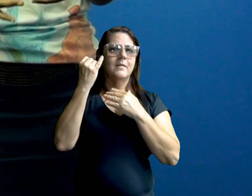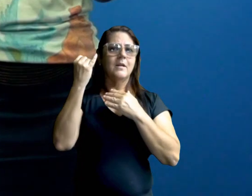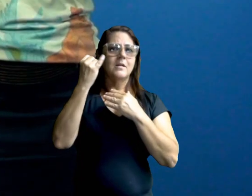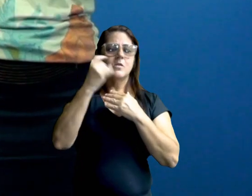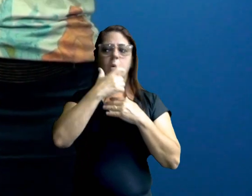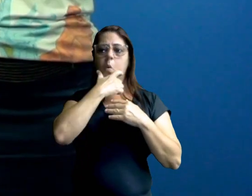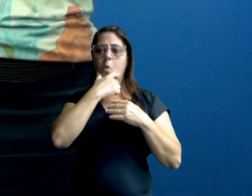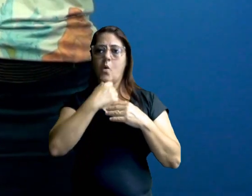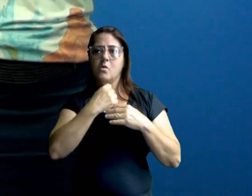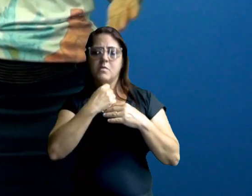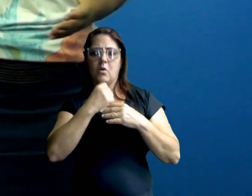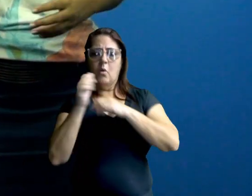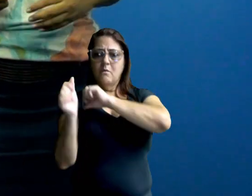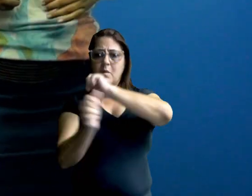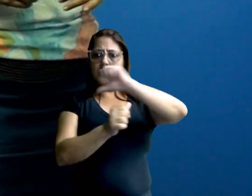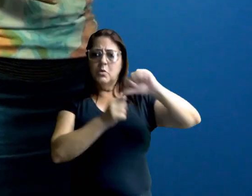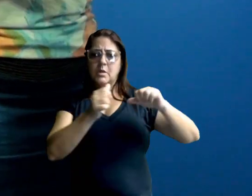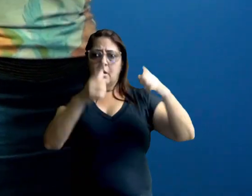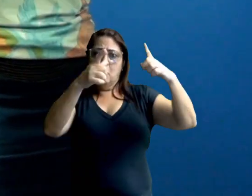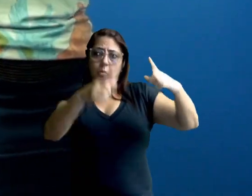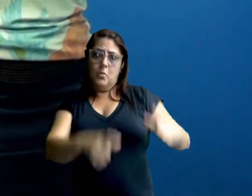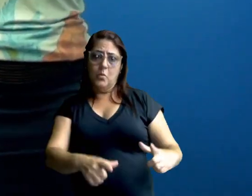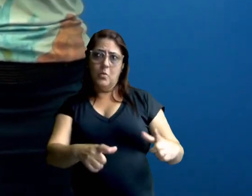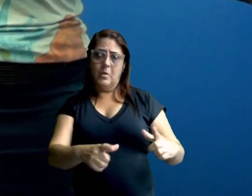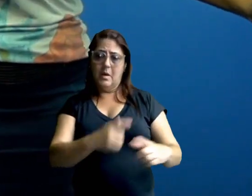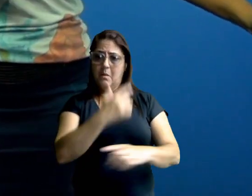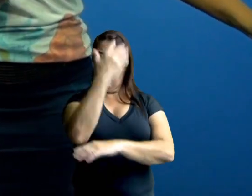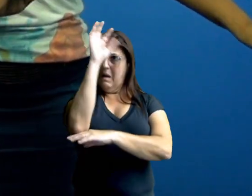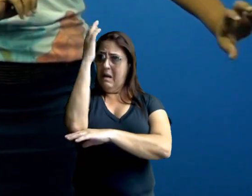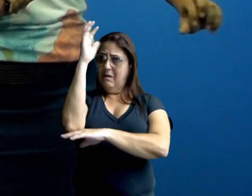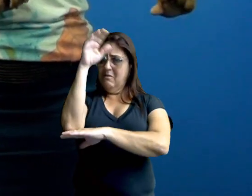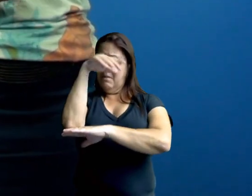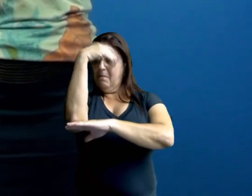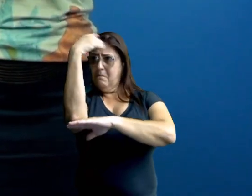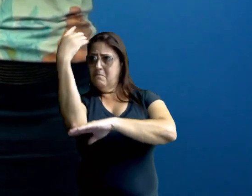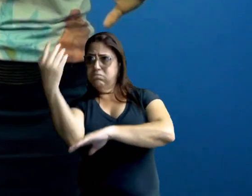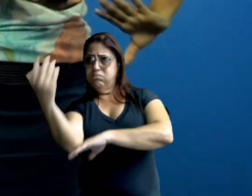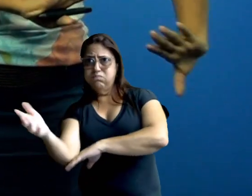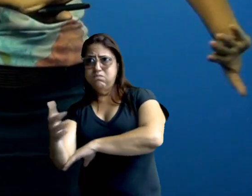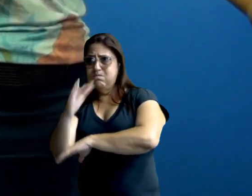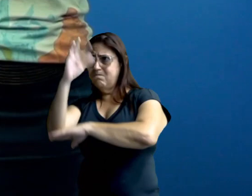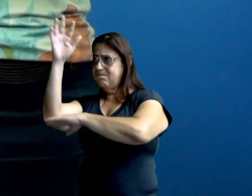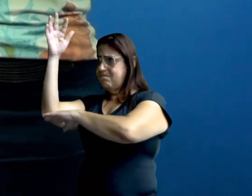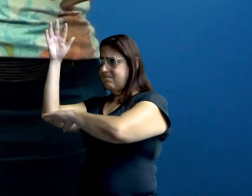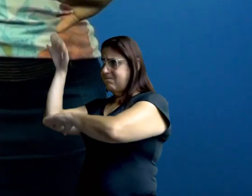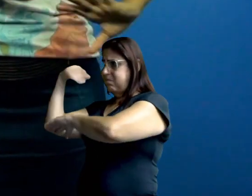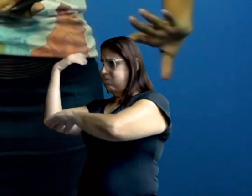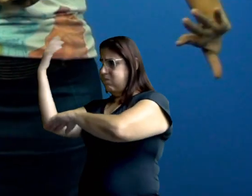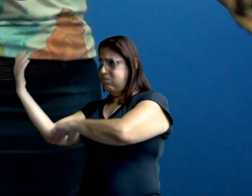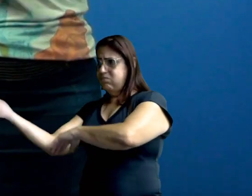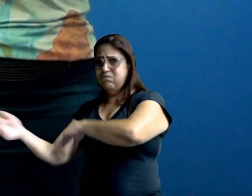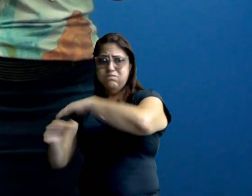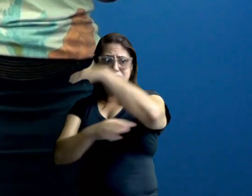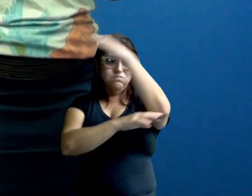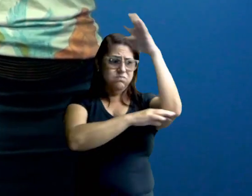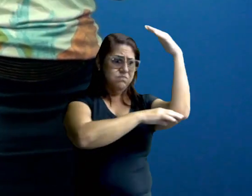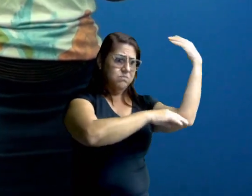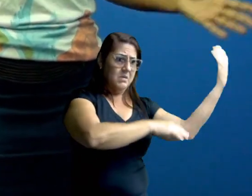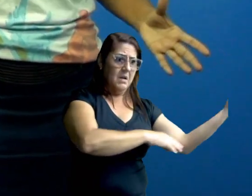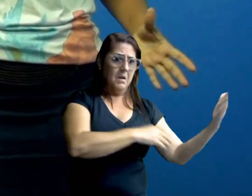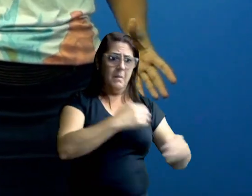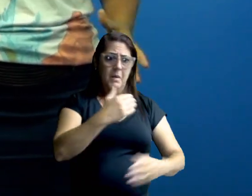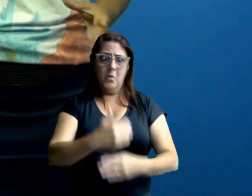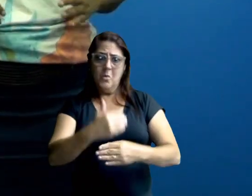homem for modificar alguma parte do ambiente, derrubar uma floresta, uma parte ali da floresta ou da mata para